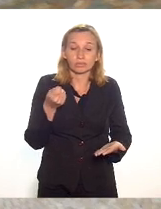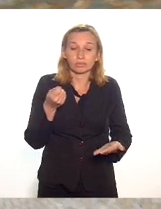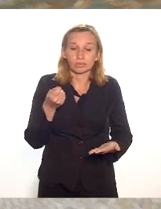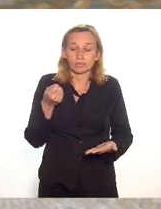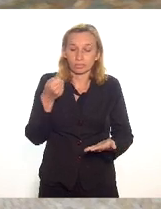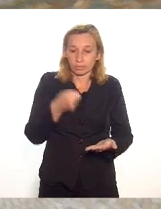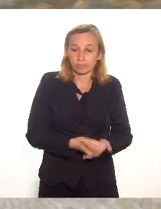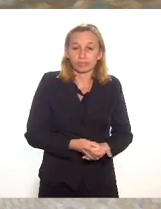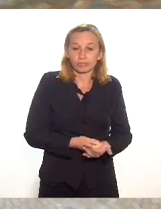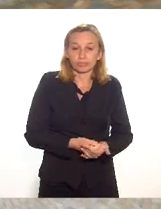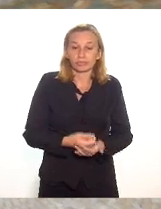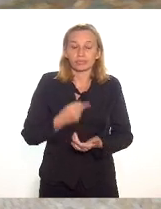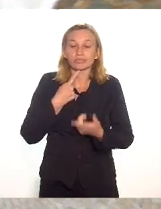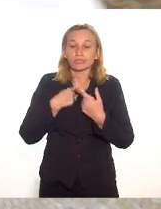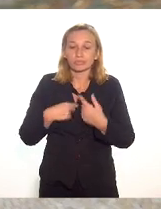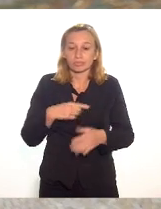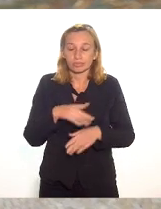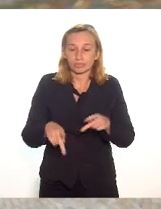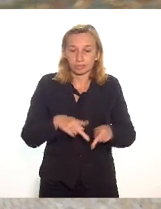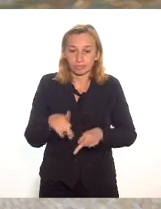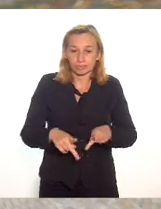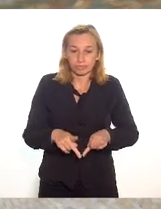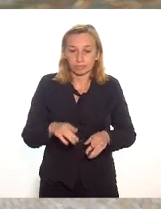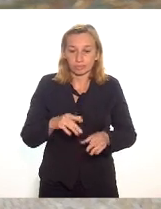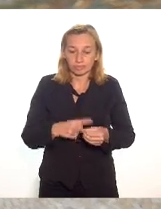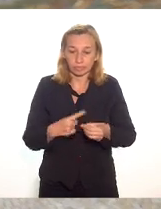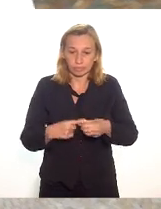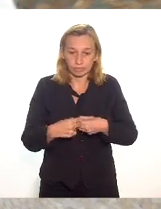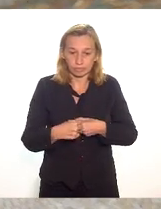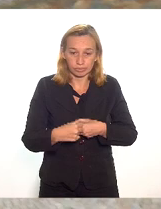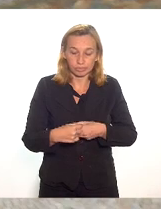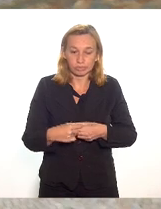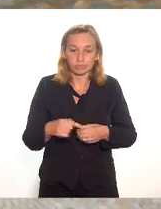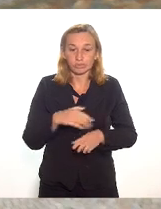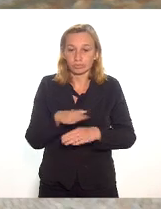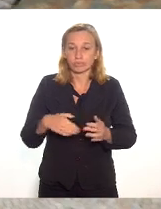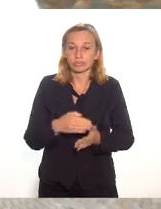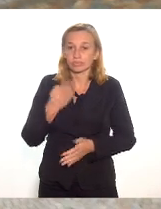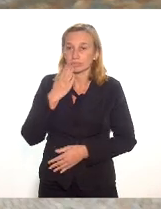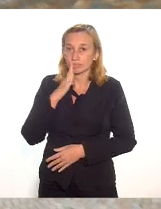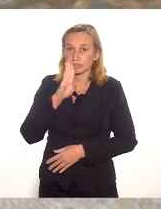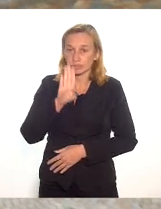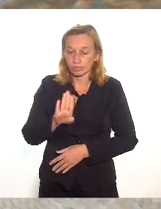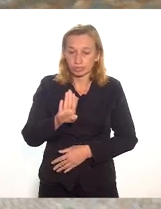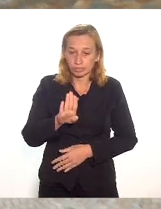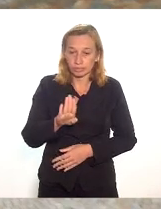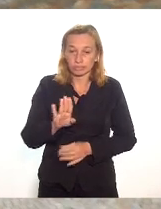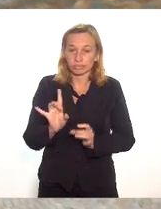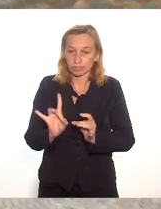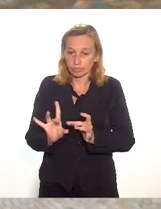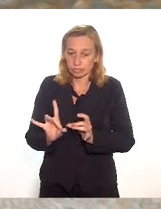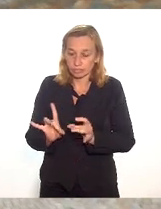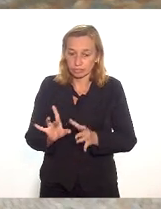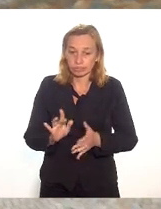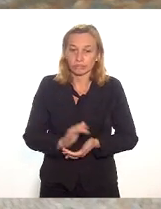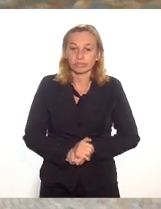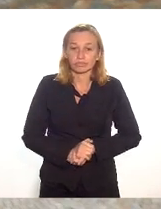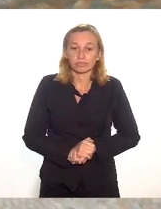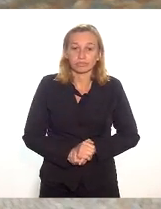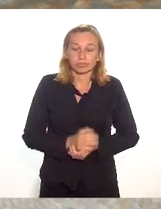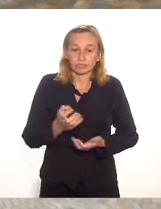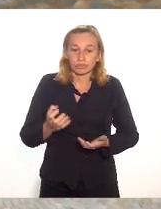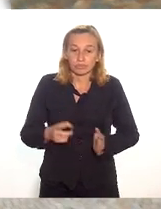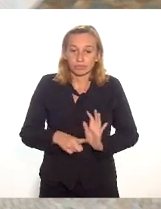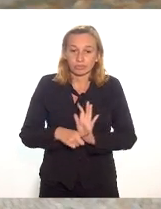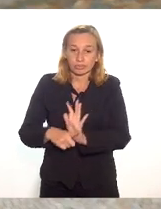os pequenos municípios ficaram todos na promessa da privatização de atender